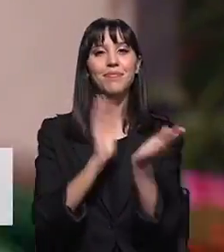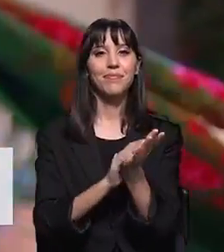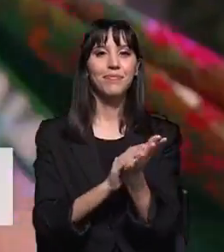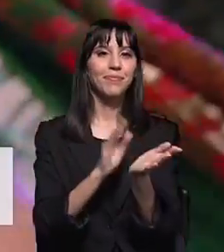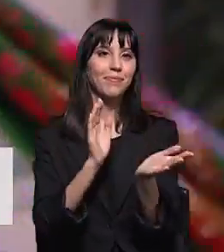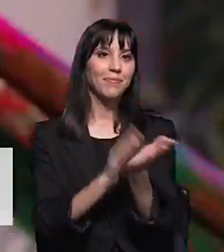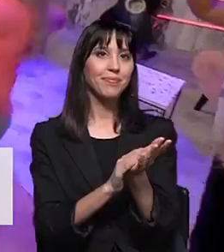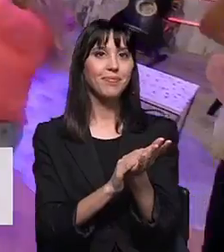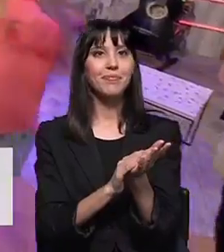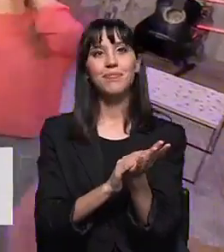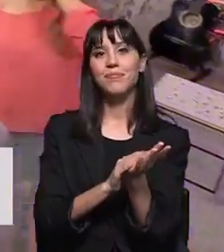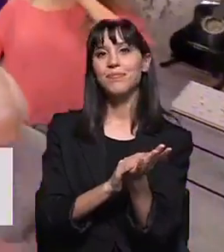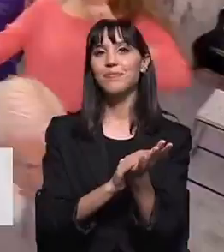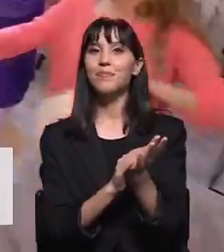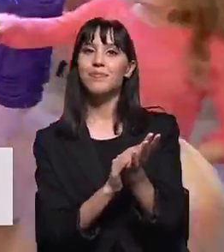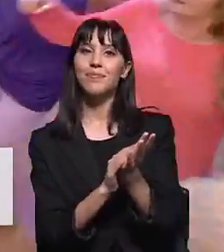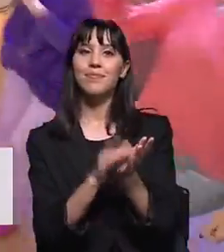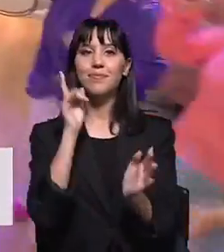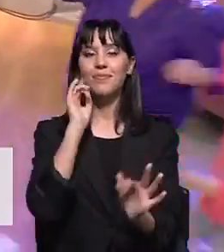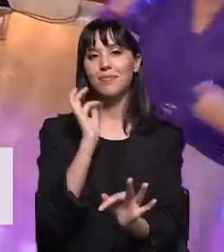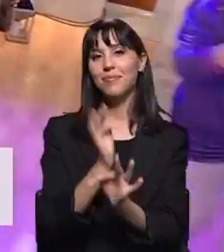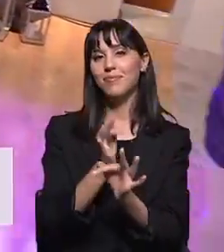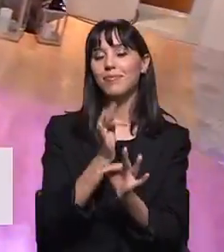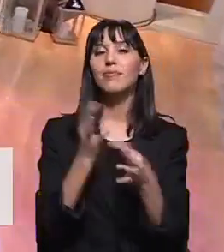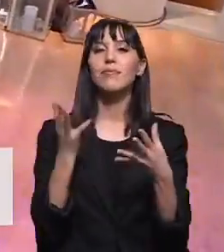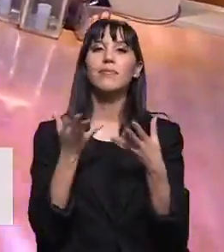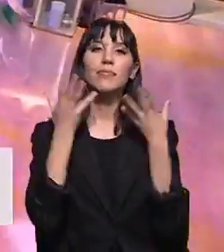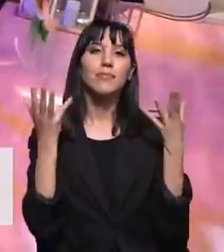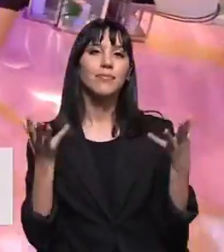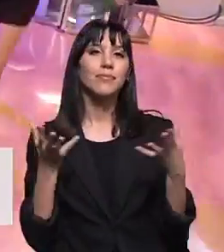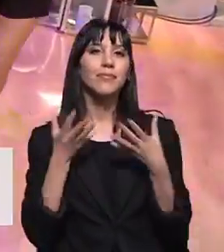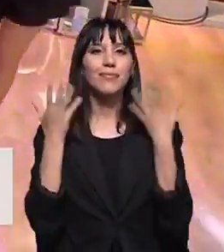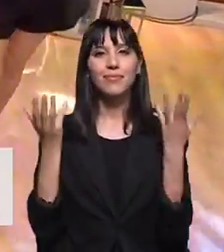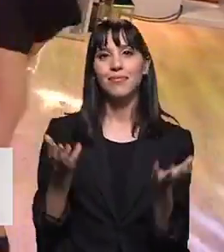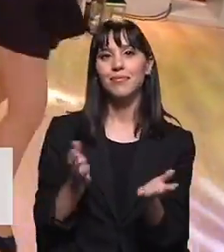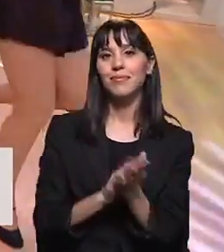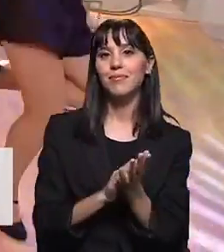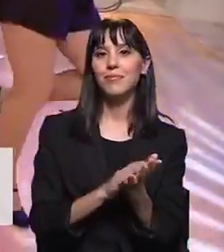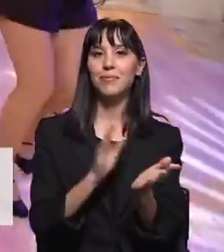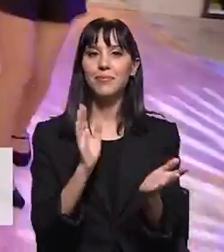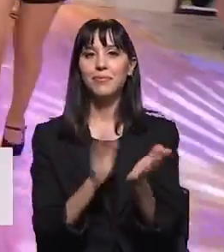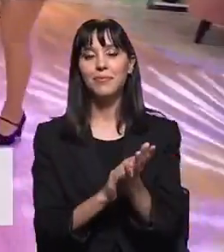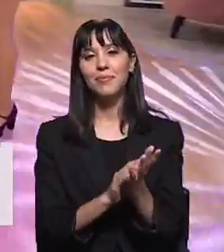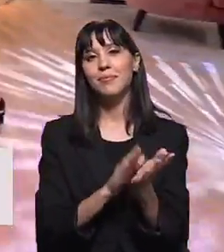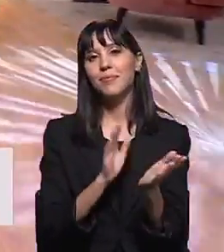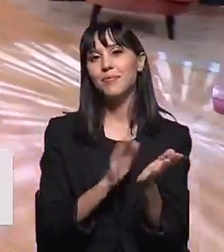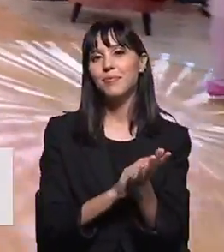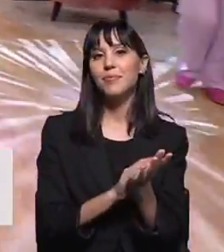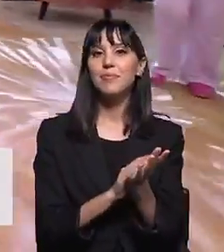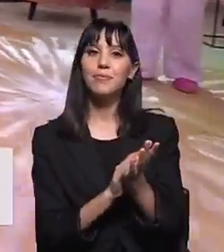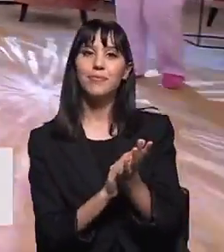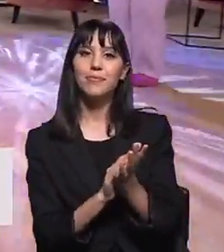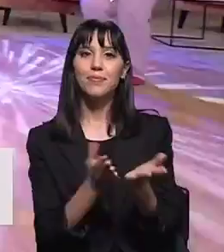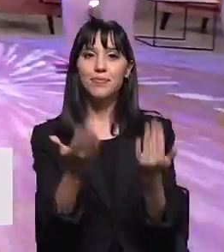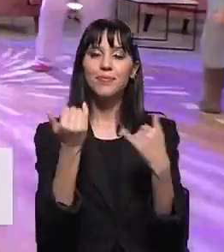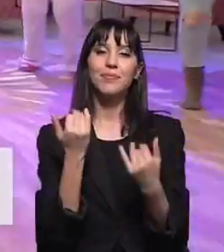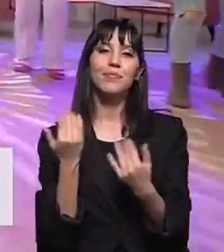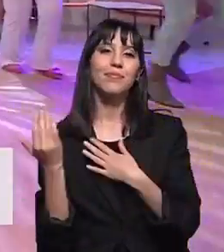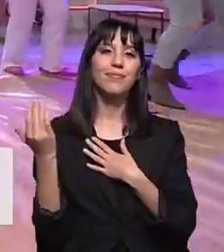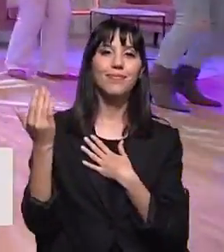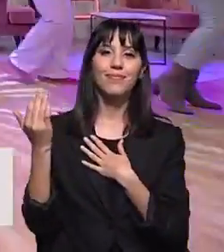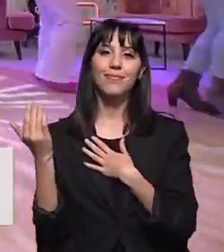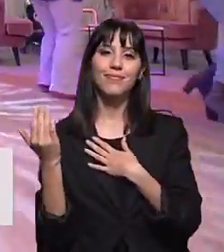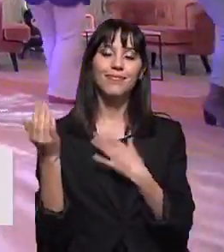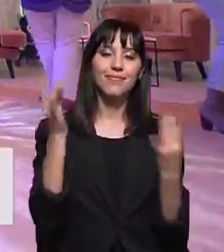na palma da mão, é dia de festa e animação. Bate na palma da mão, vem dançar comigo